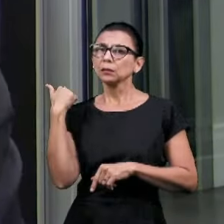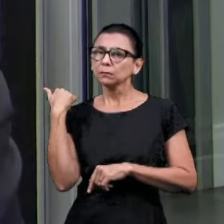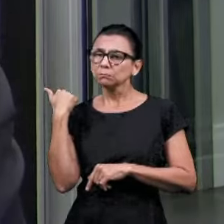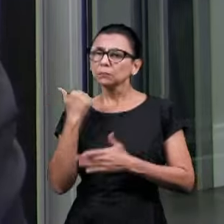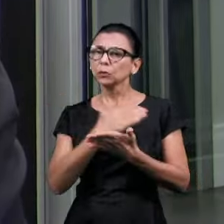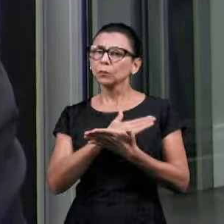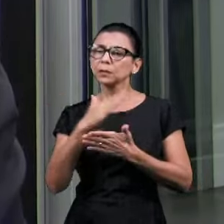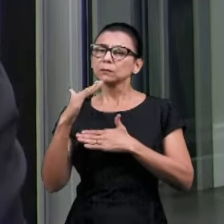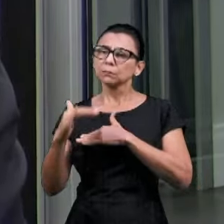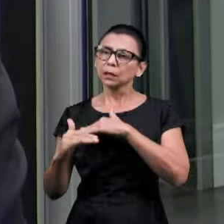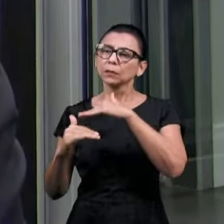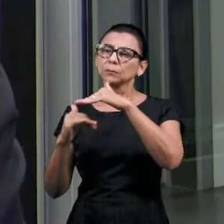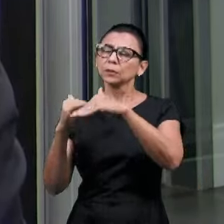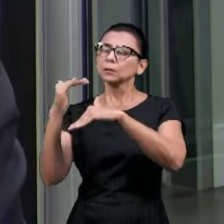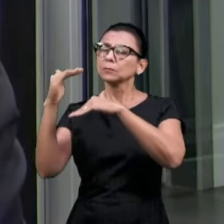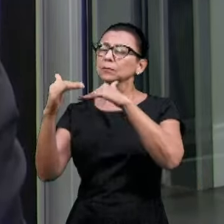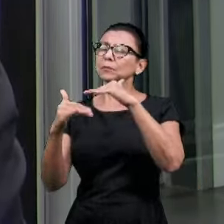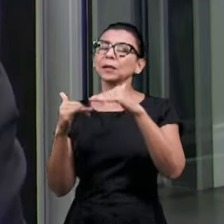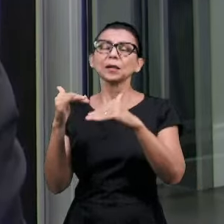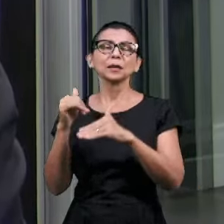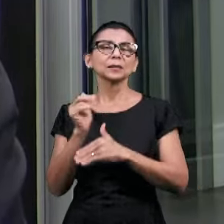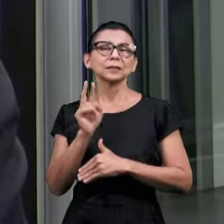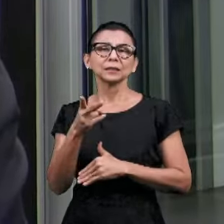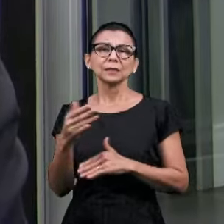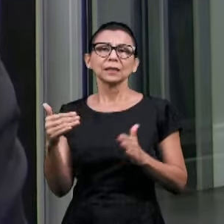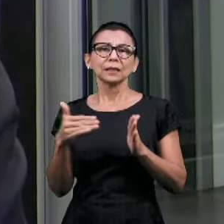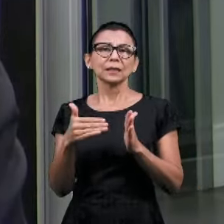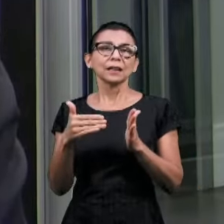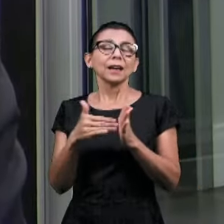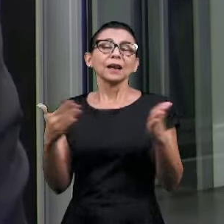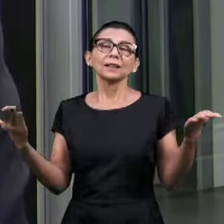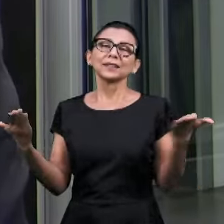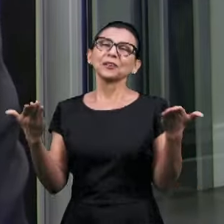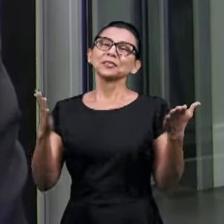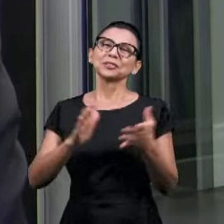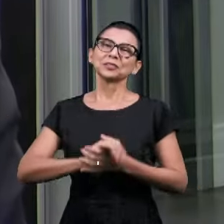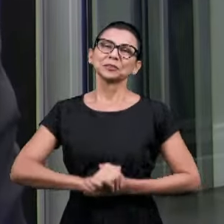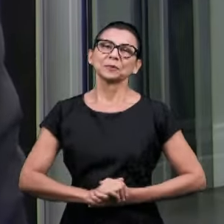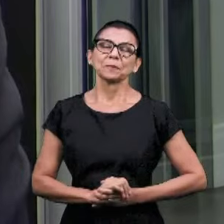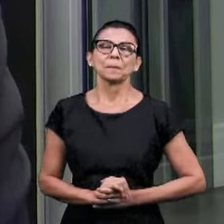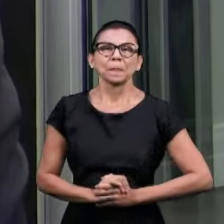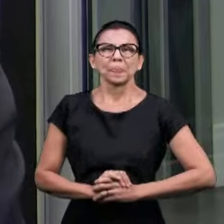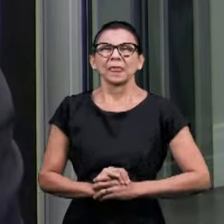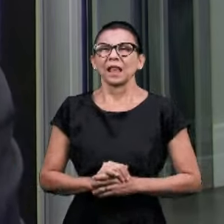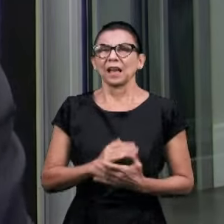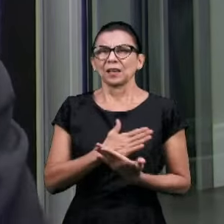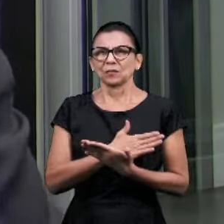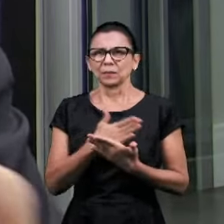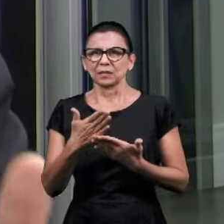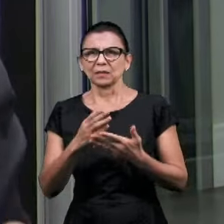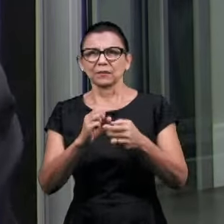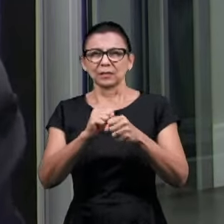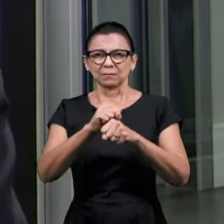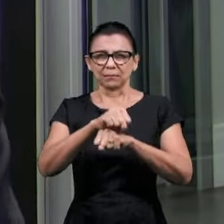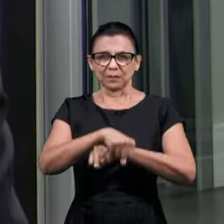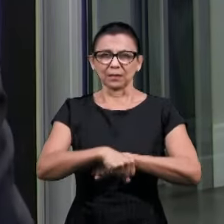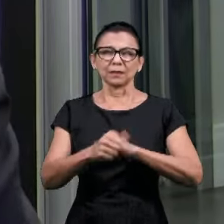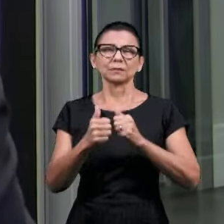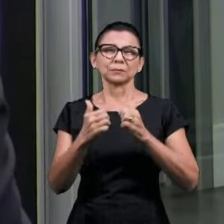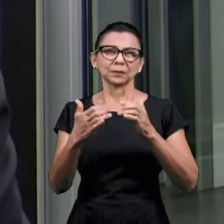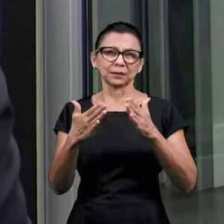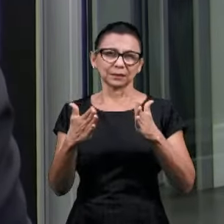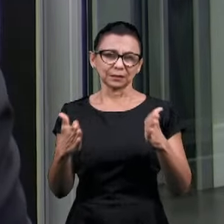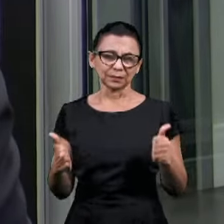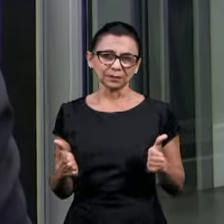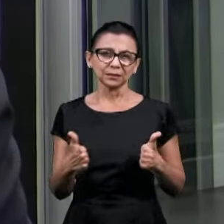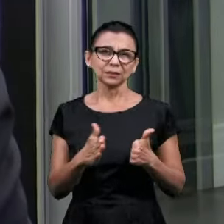e nunca mais deixei de ir à igreja. Depois fiz seminário de principiantes, quando eu tive ali a experiência,